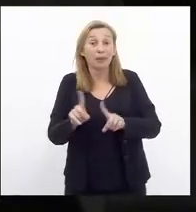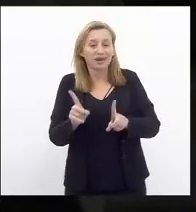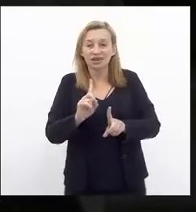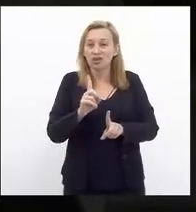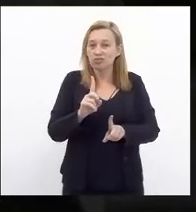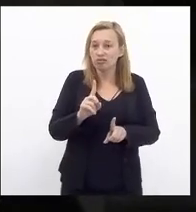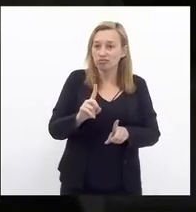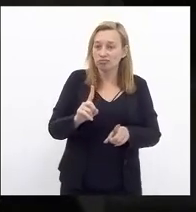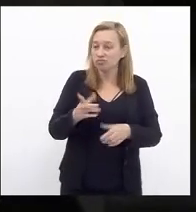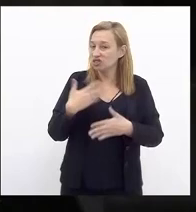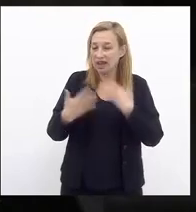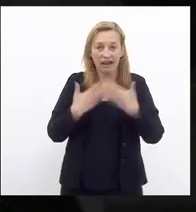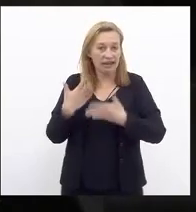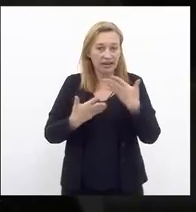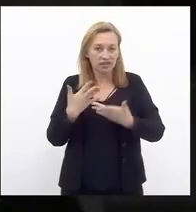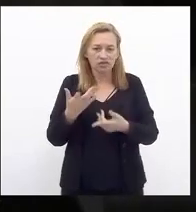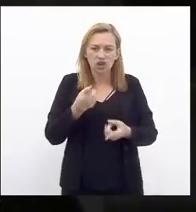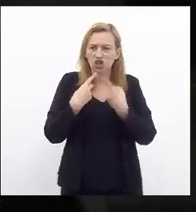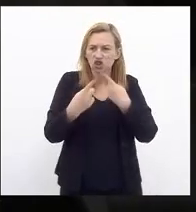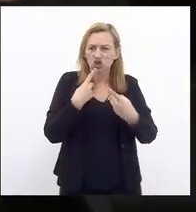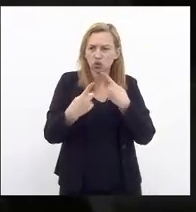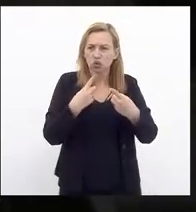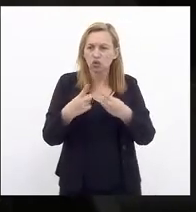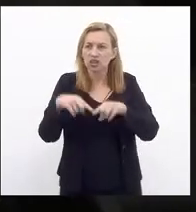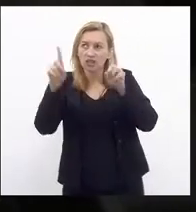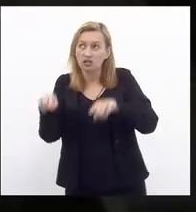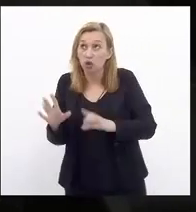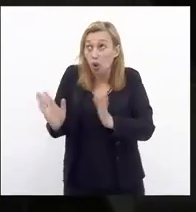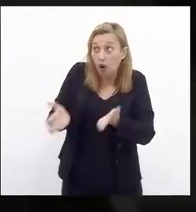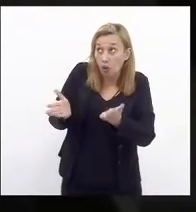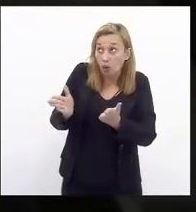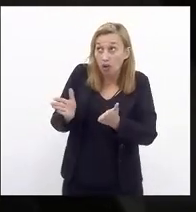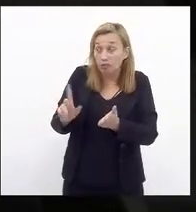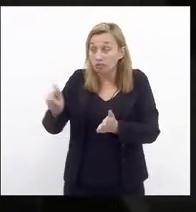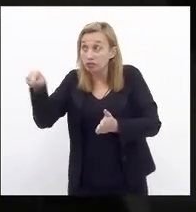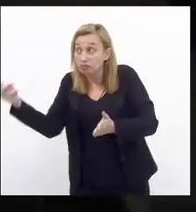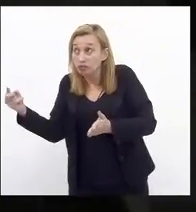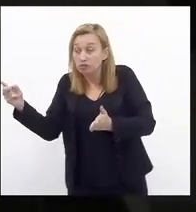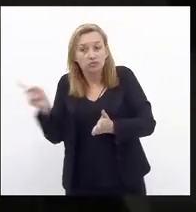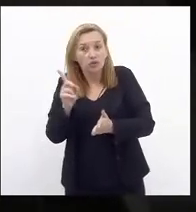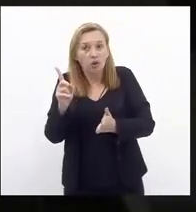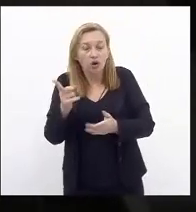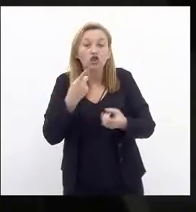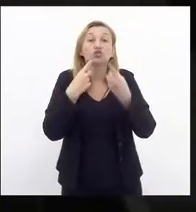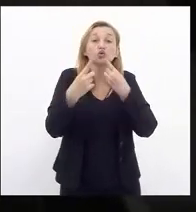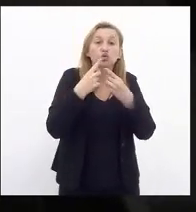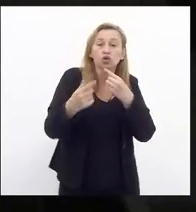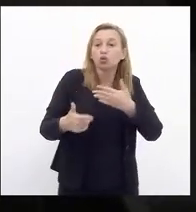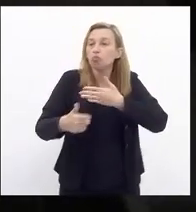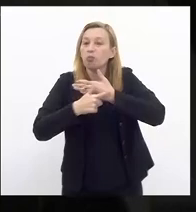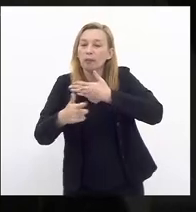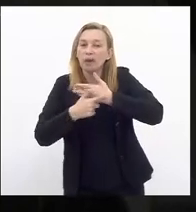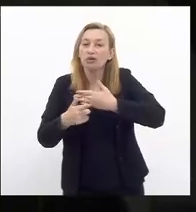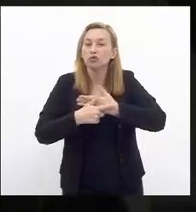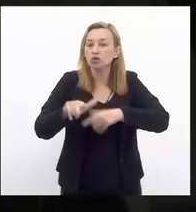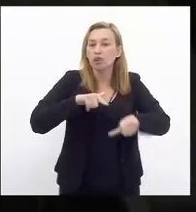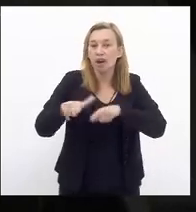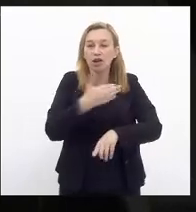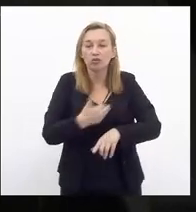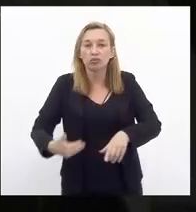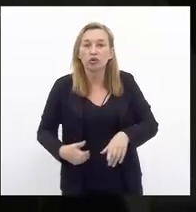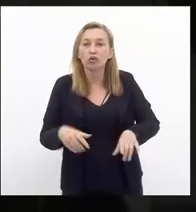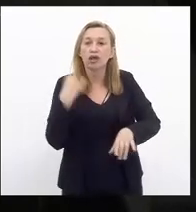não está ti faz pelo é uma discussão apenas o que é servidor agora tem virar senha depois de uma discussão sobre o papel do serviço público